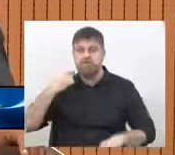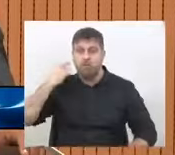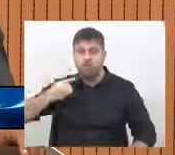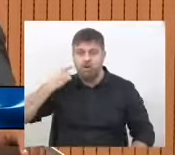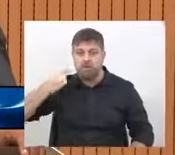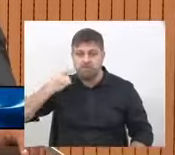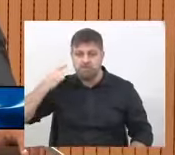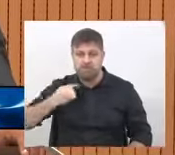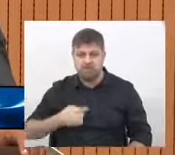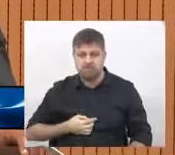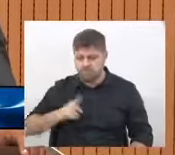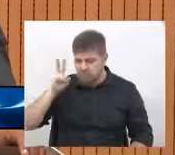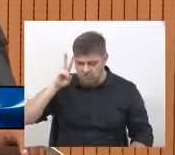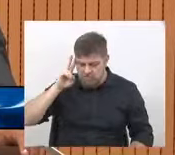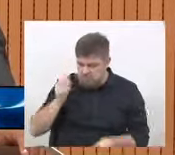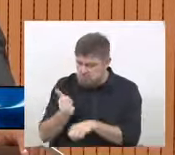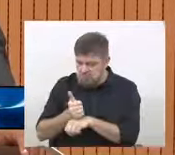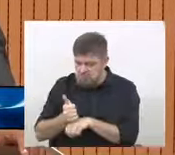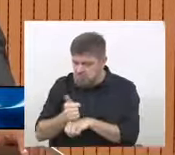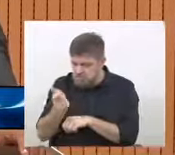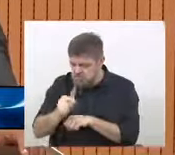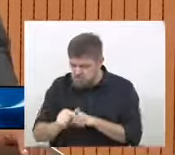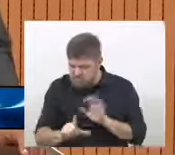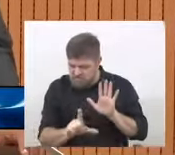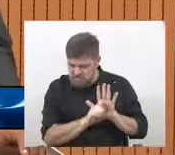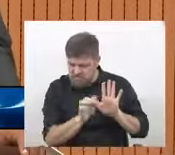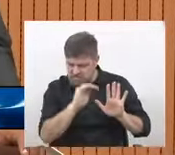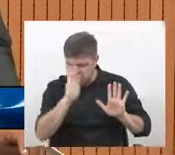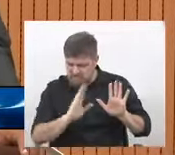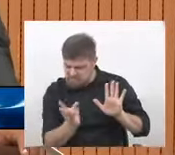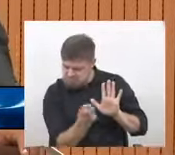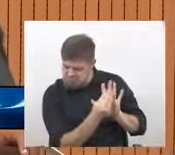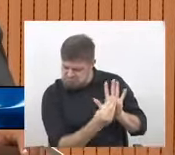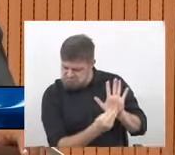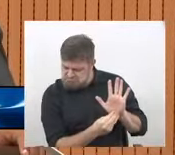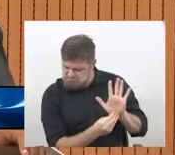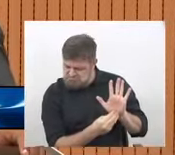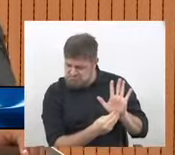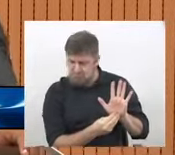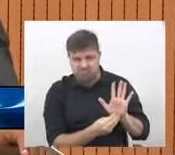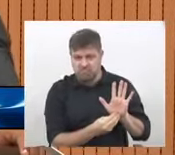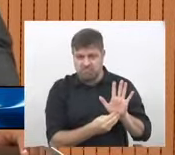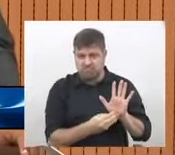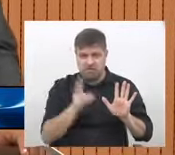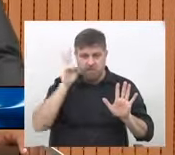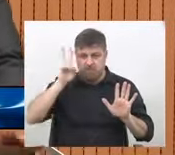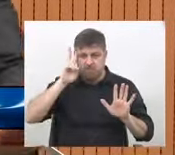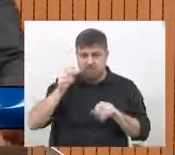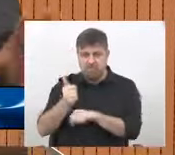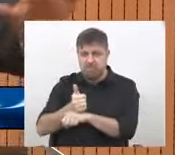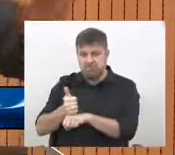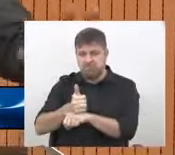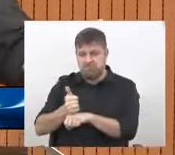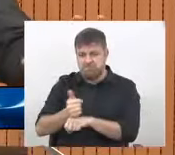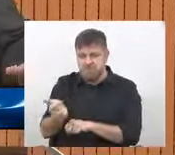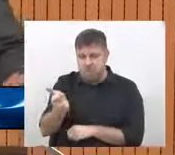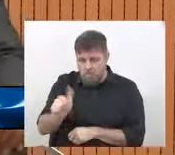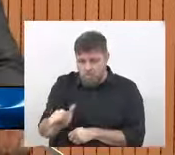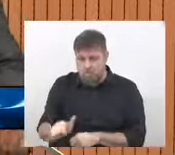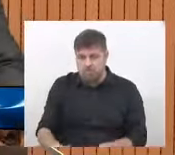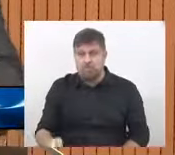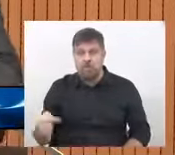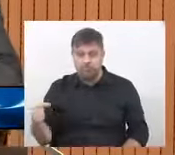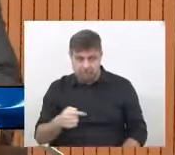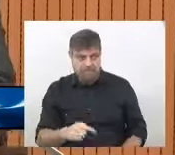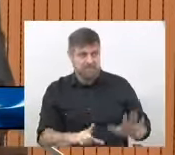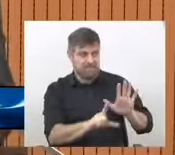Eu não me lembro aqui de outra profissão que não seja de cunho estatal e que seja de cunho liberal, que esteja